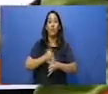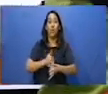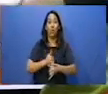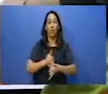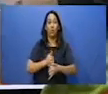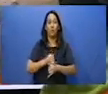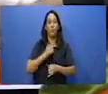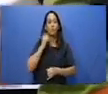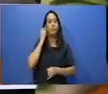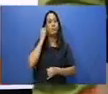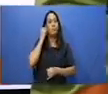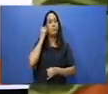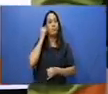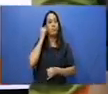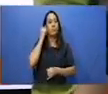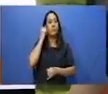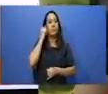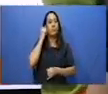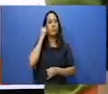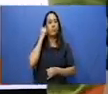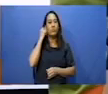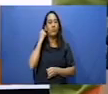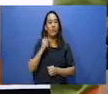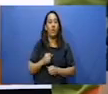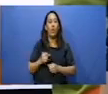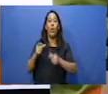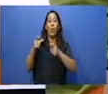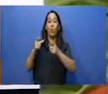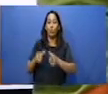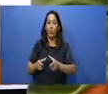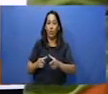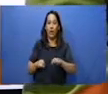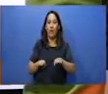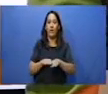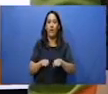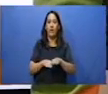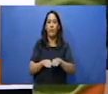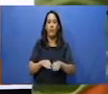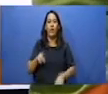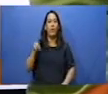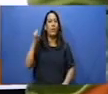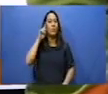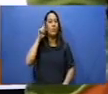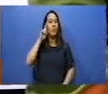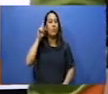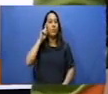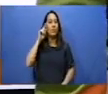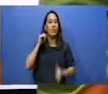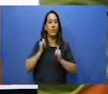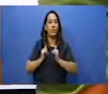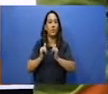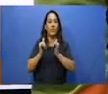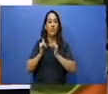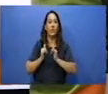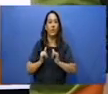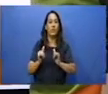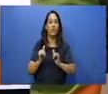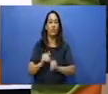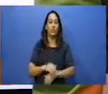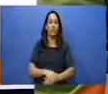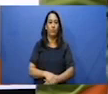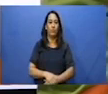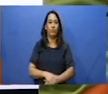não é um jornal impresso. O local e a data de publicação, que está aqui,